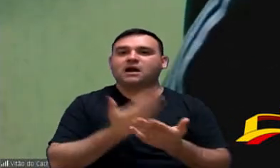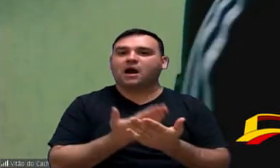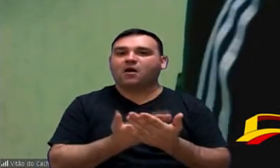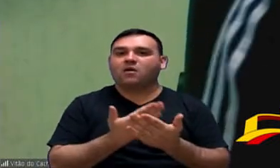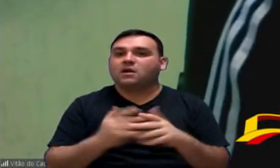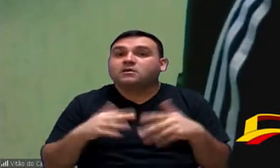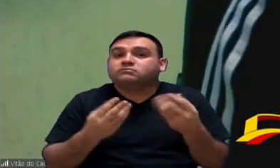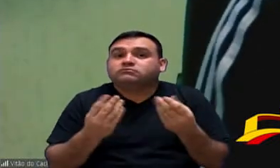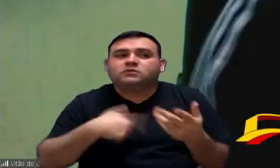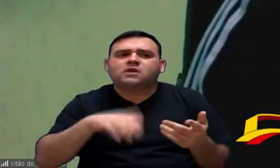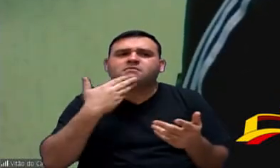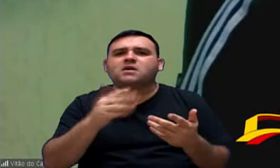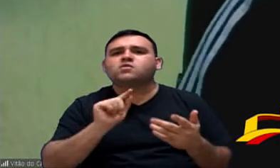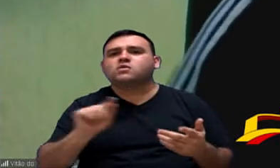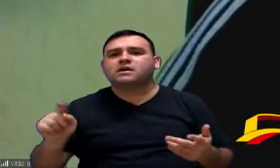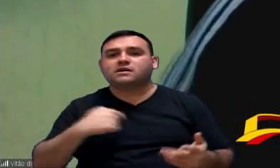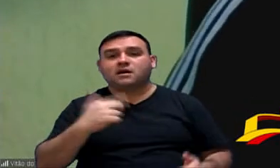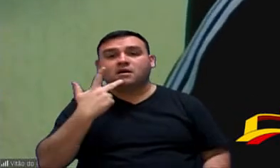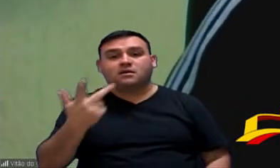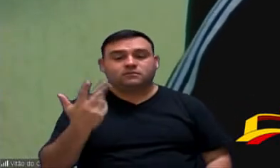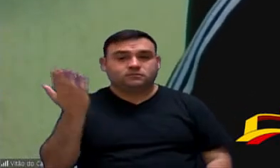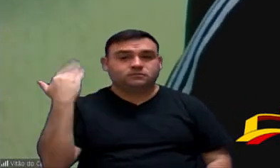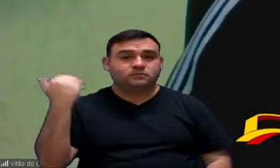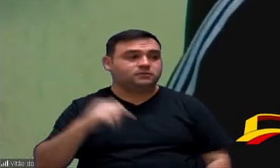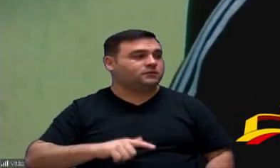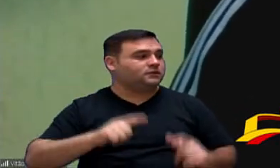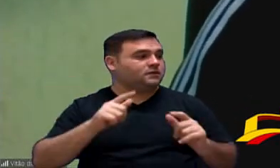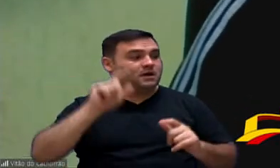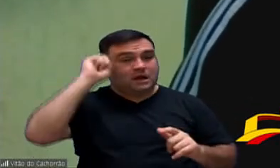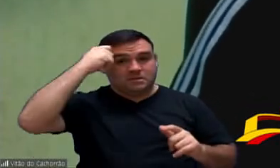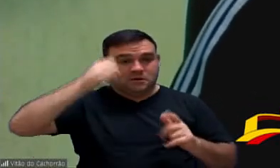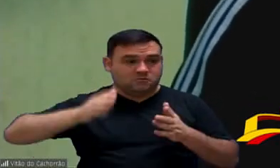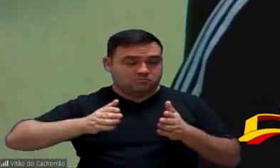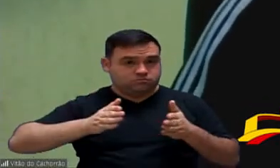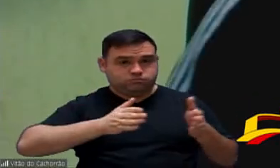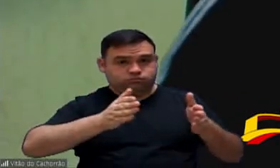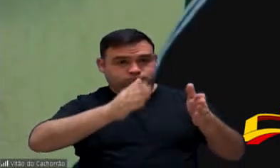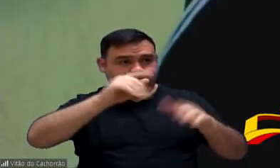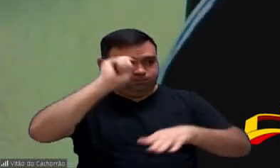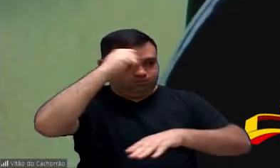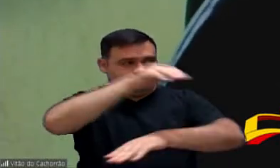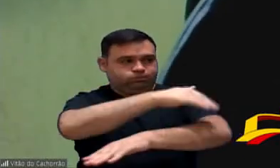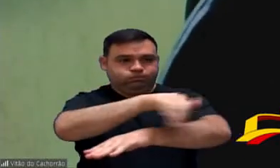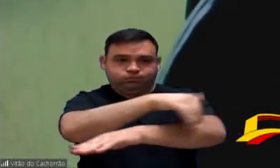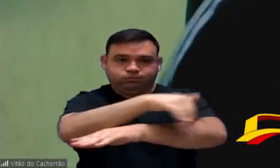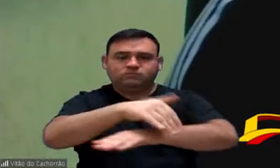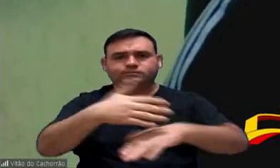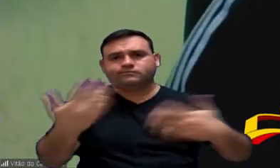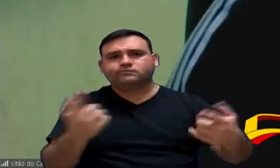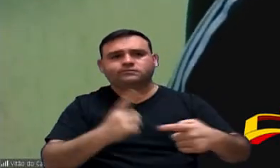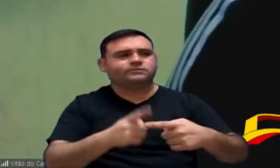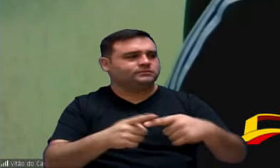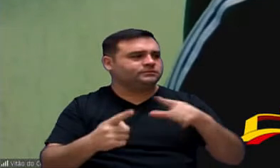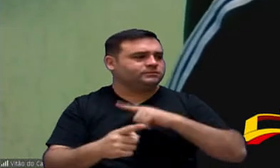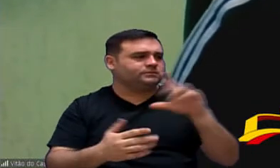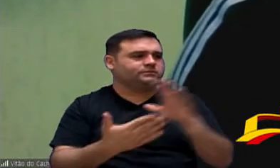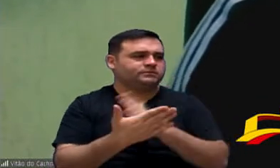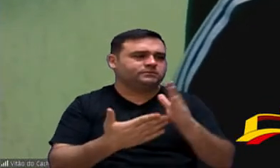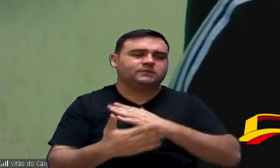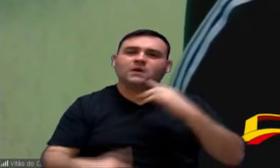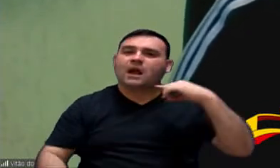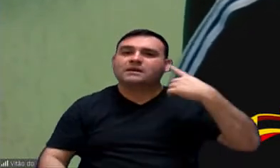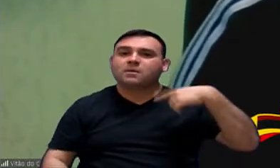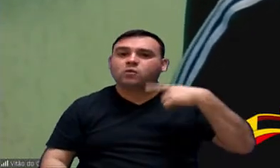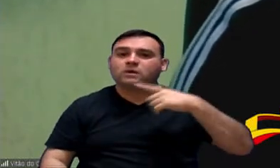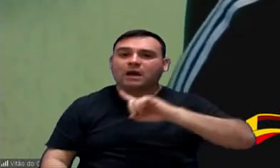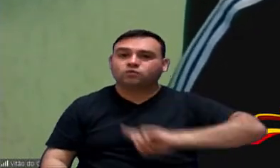Então, o que a gente pede? Eu citei aqui asfalto, que infelizmente tem deputado aí que está